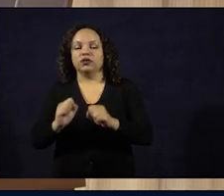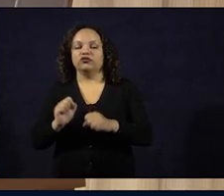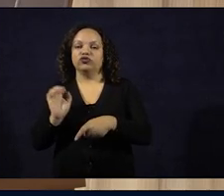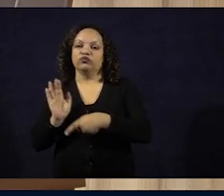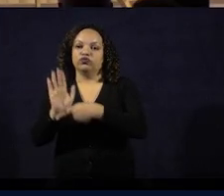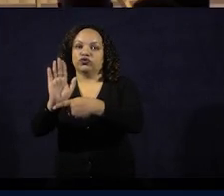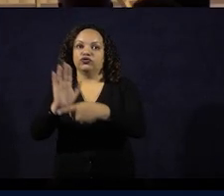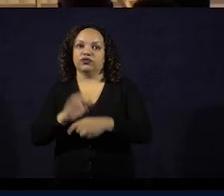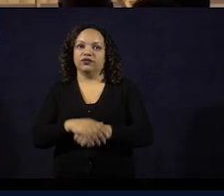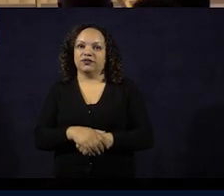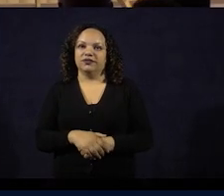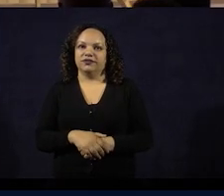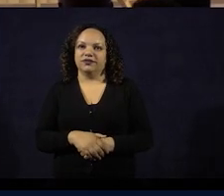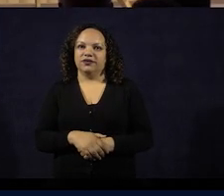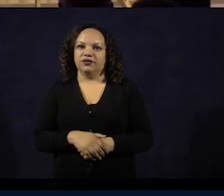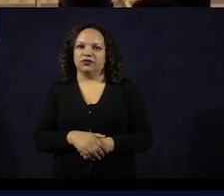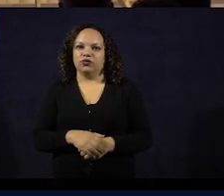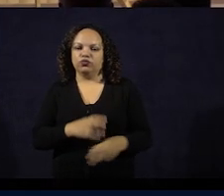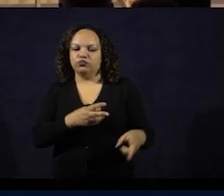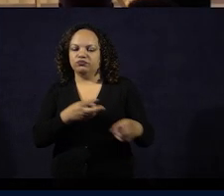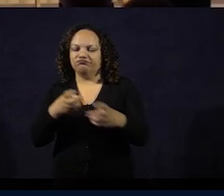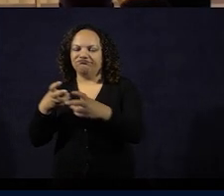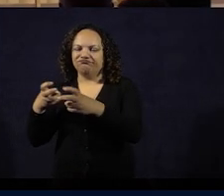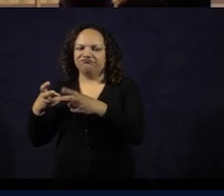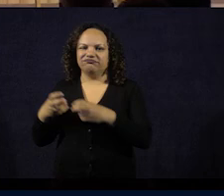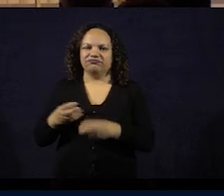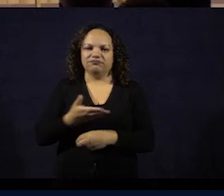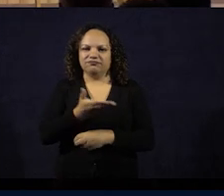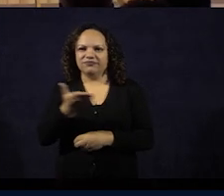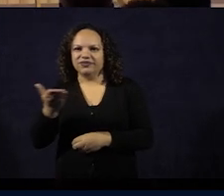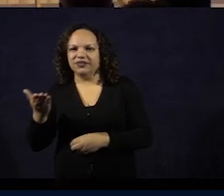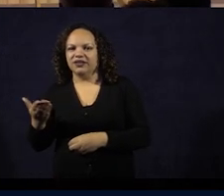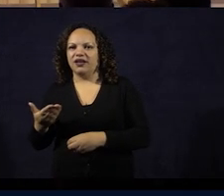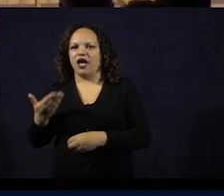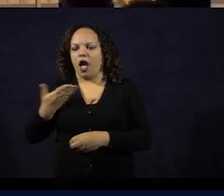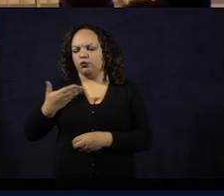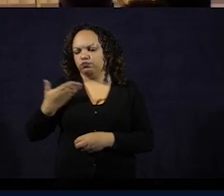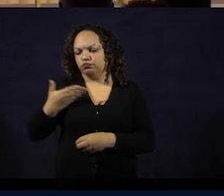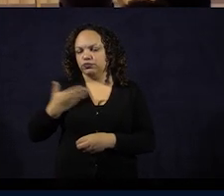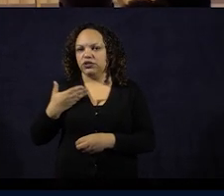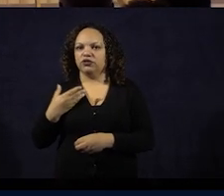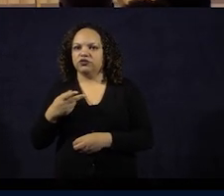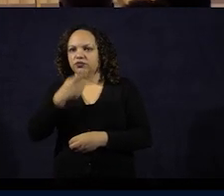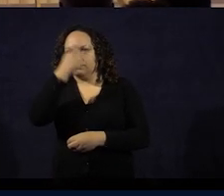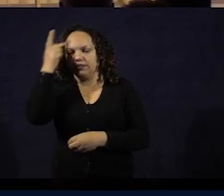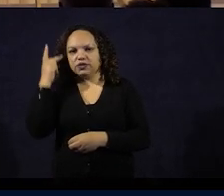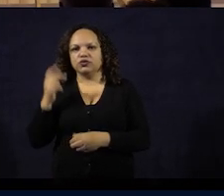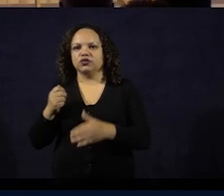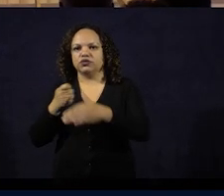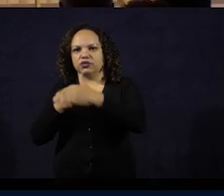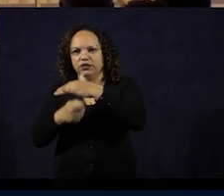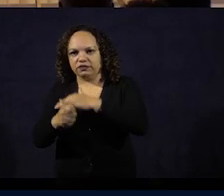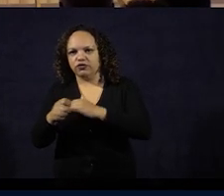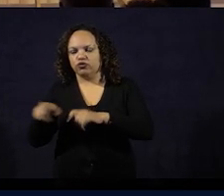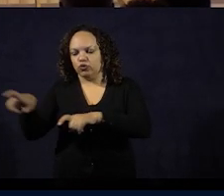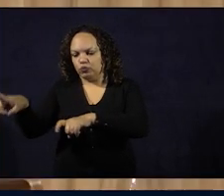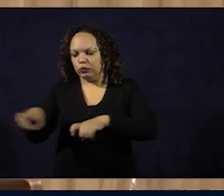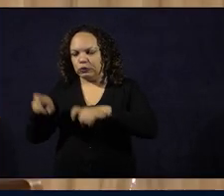próximo ano? Eu estou vendo aqui na plateia clientes, estou vendo grandes produtores, investidores que estão